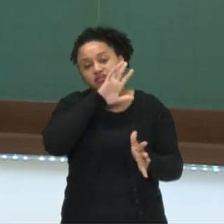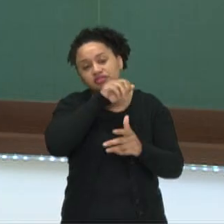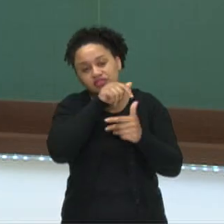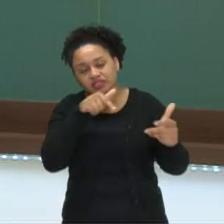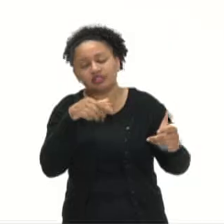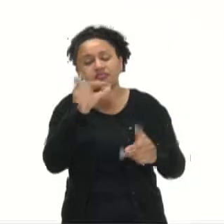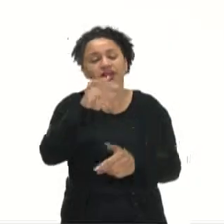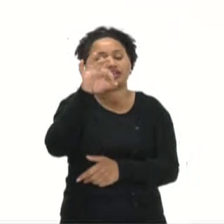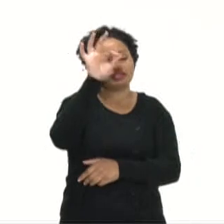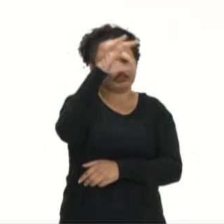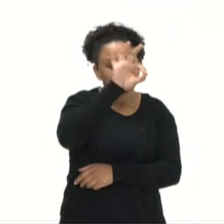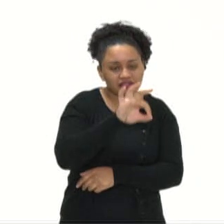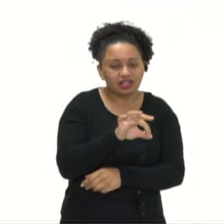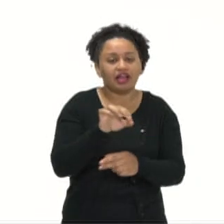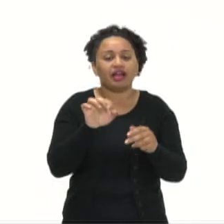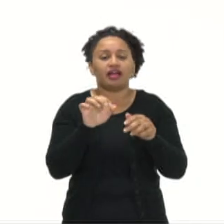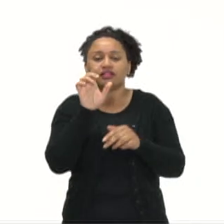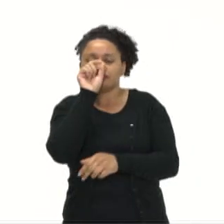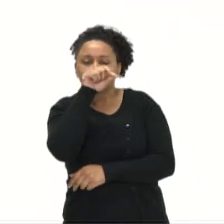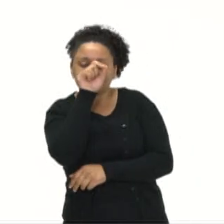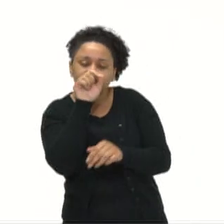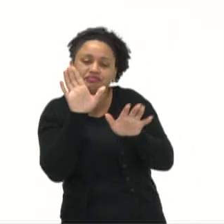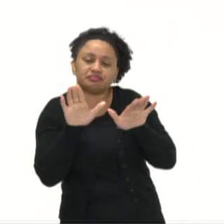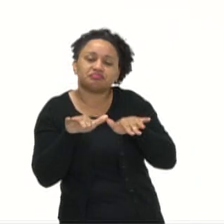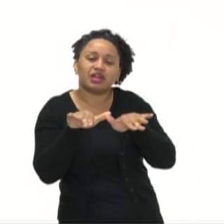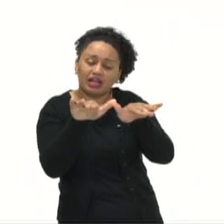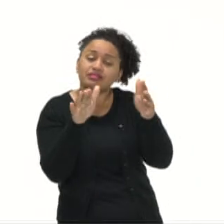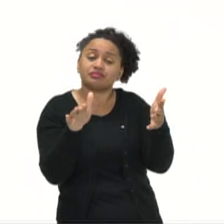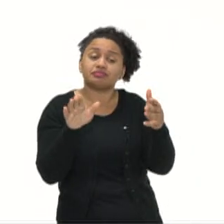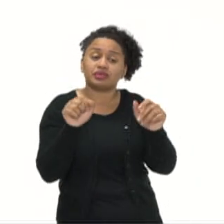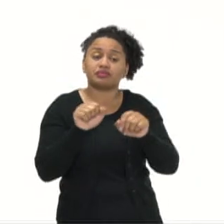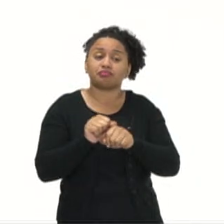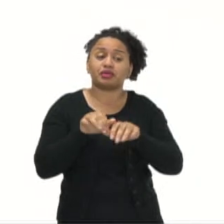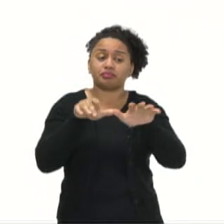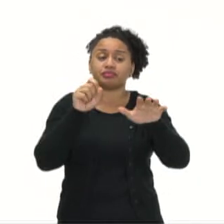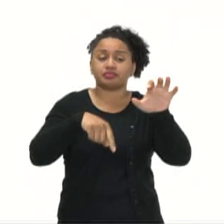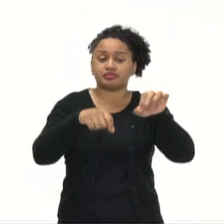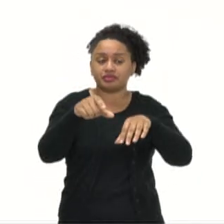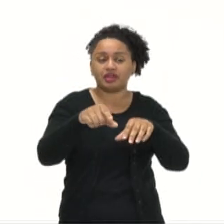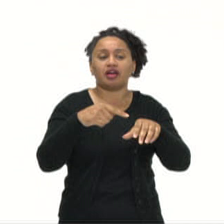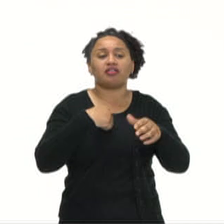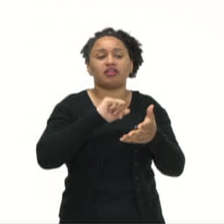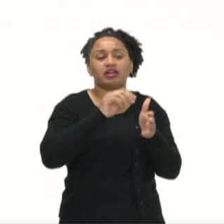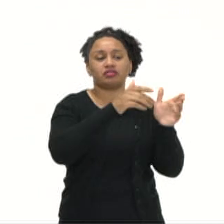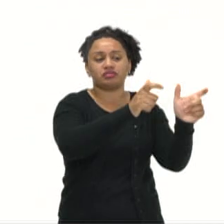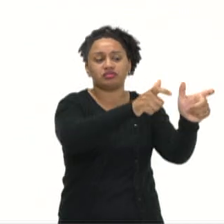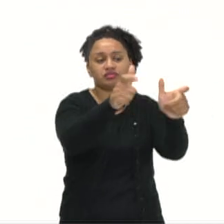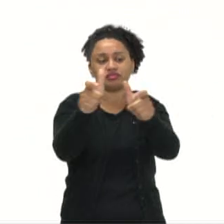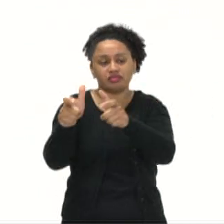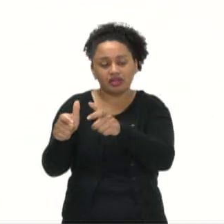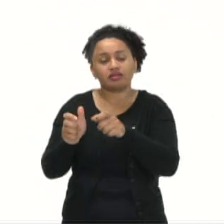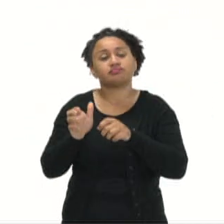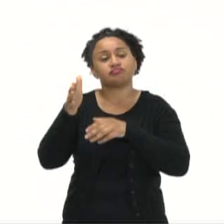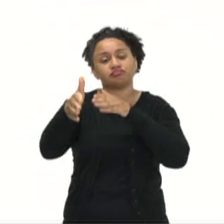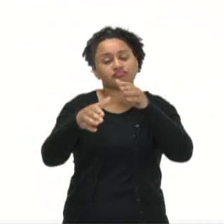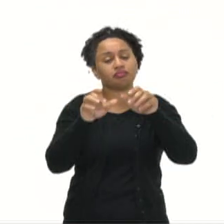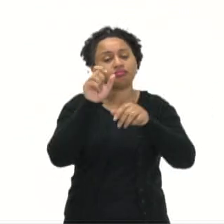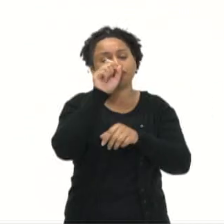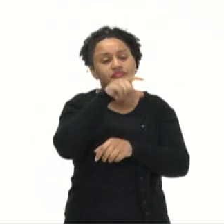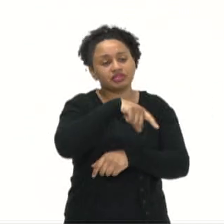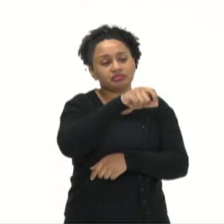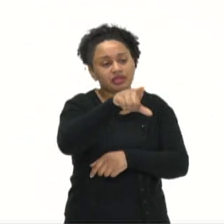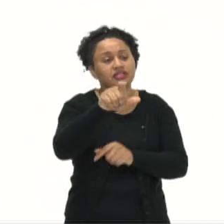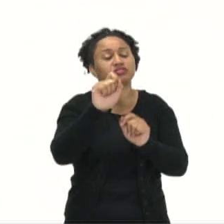insetos, pássaros, eles têm essa função de propagar as sementes. Levam até diversos locais onde elas podem germinar